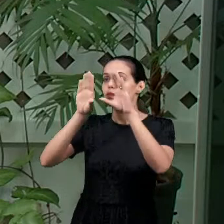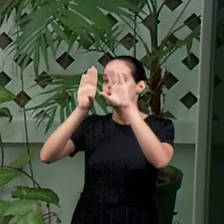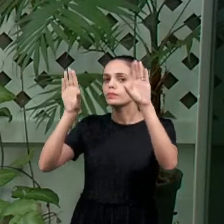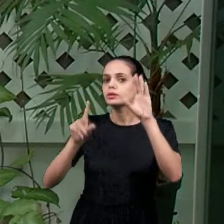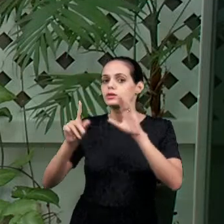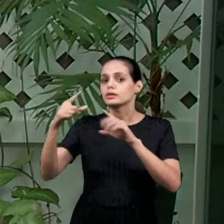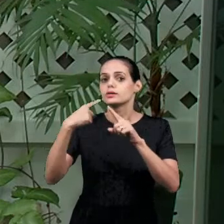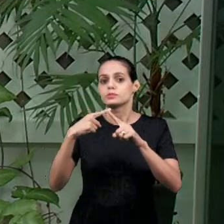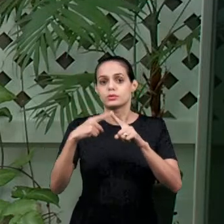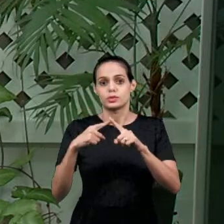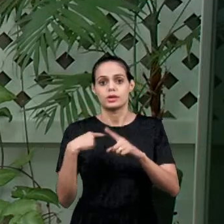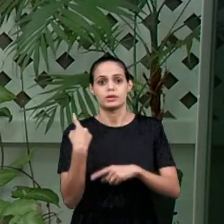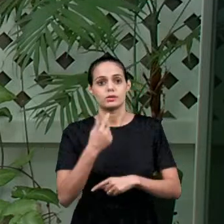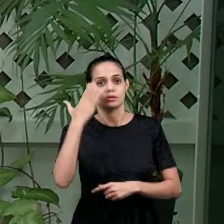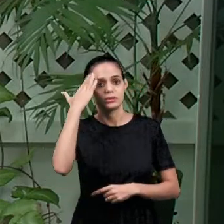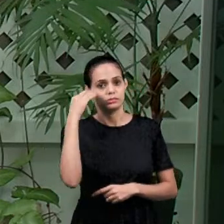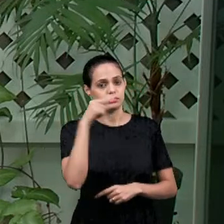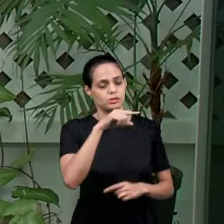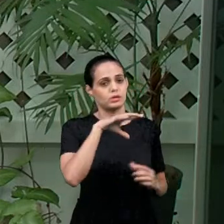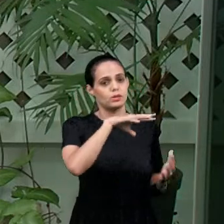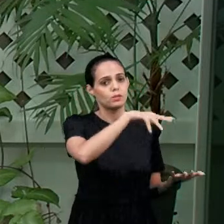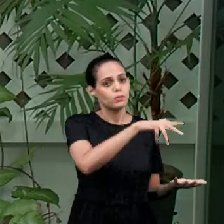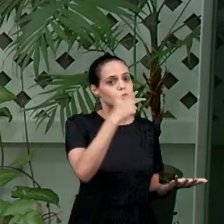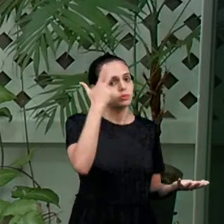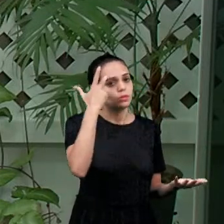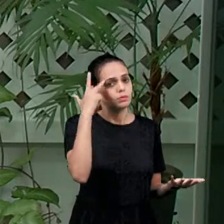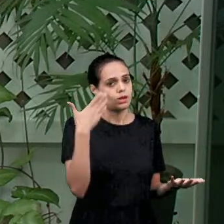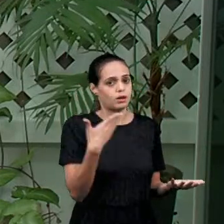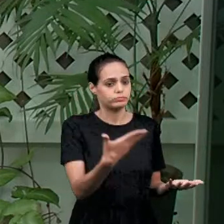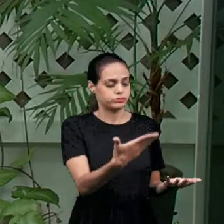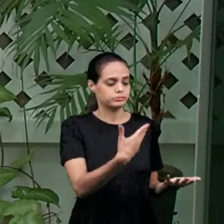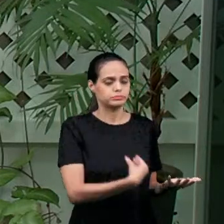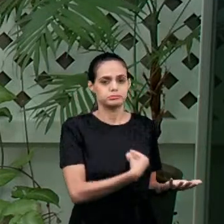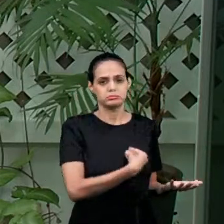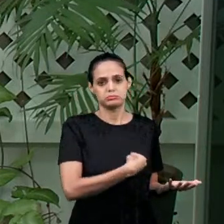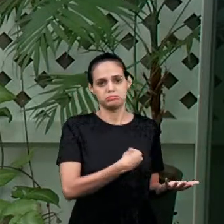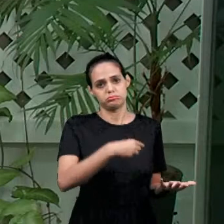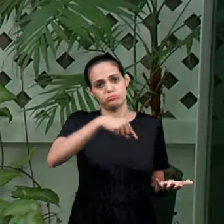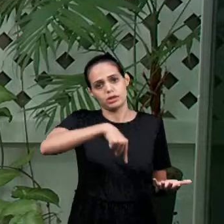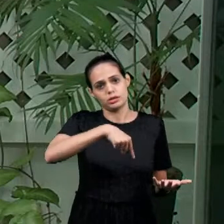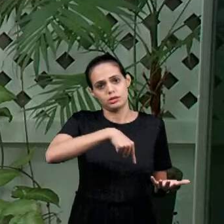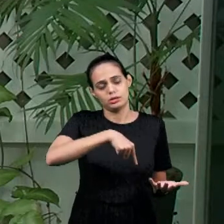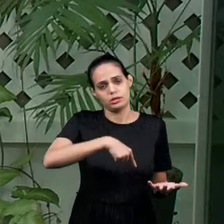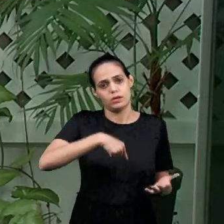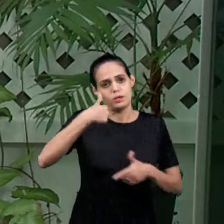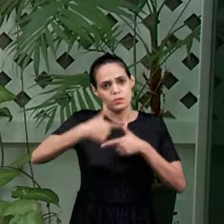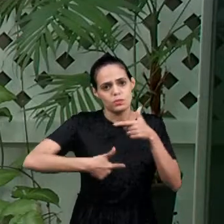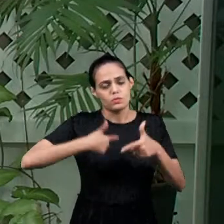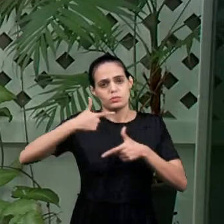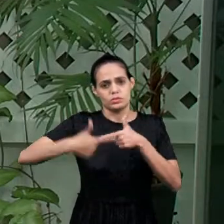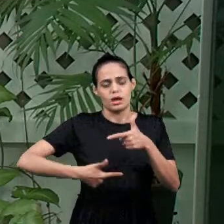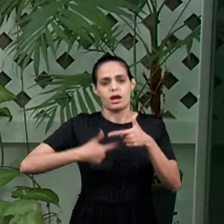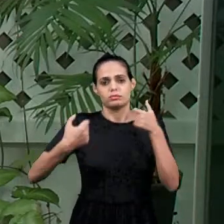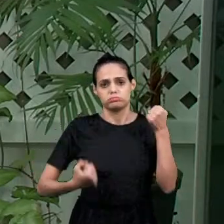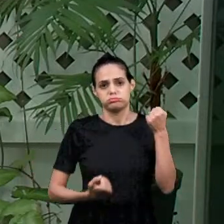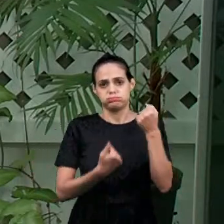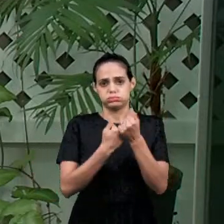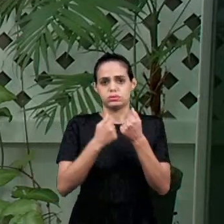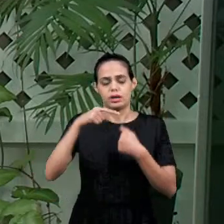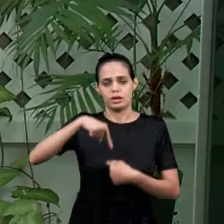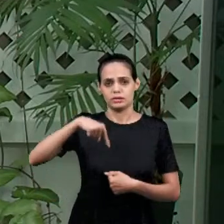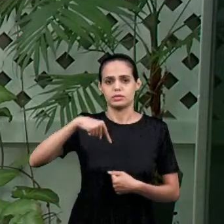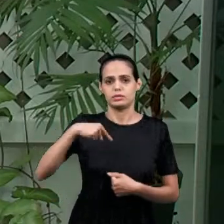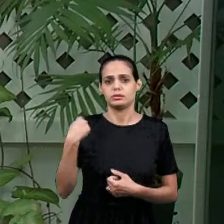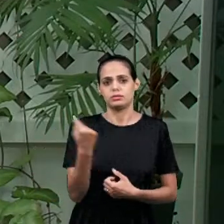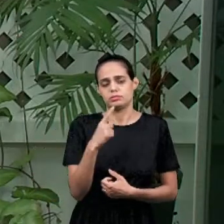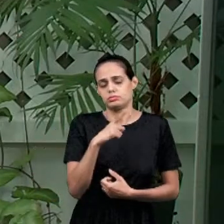aqui é bom, vivemos por aqui, estamos vivendo aqui, temos que lutar e preservar esse chão que aqui